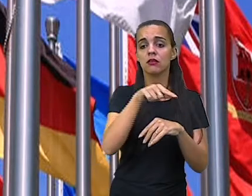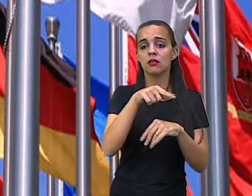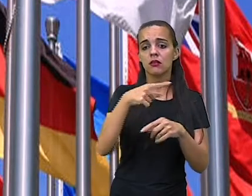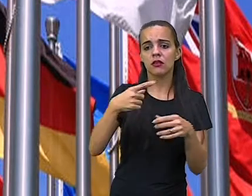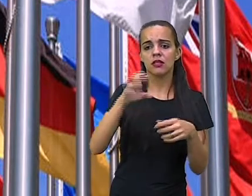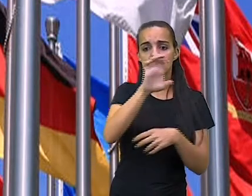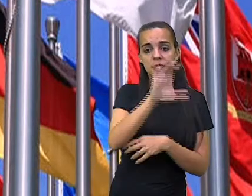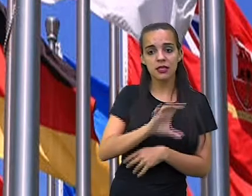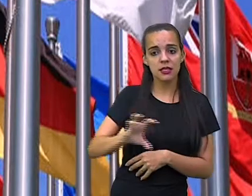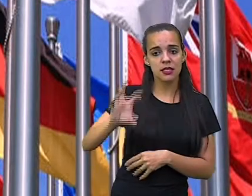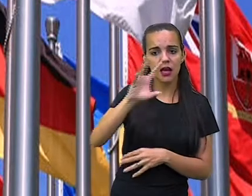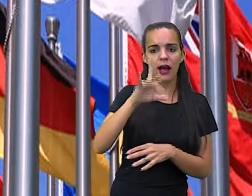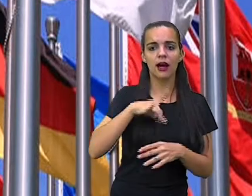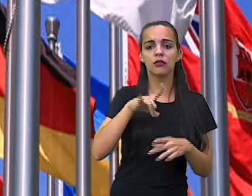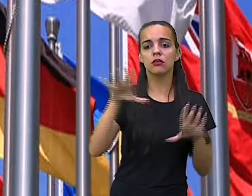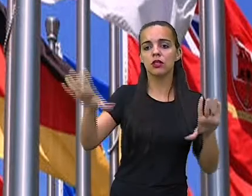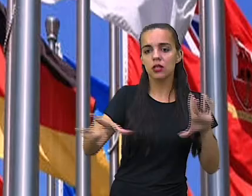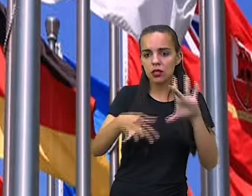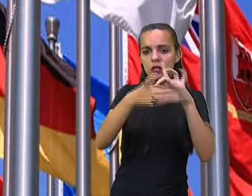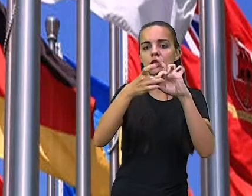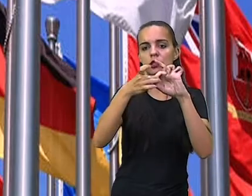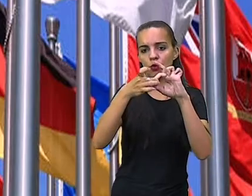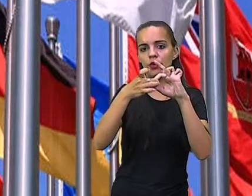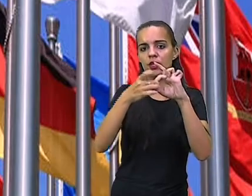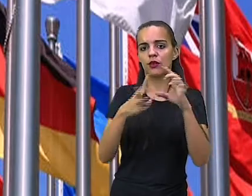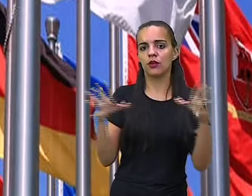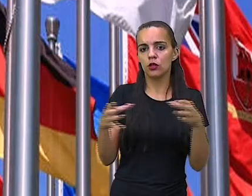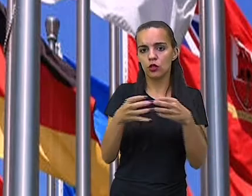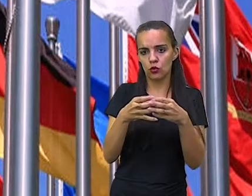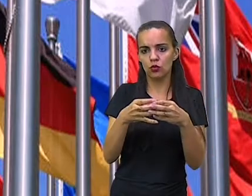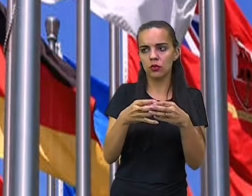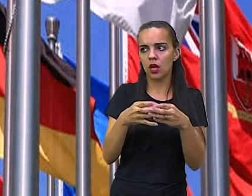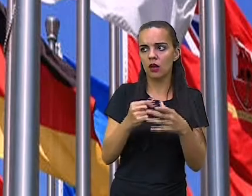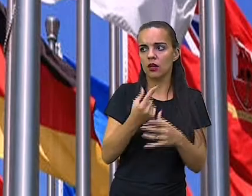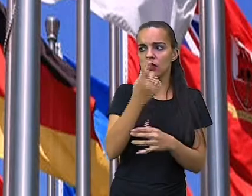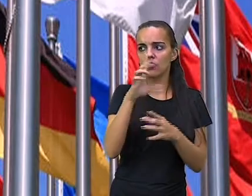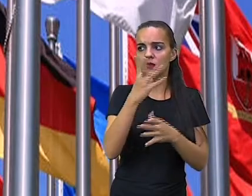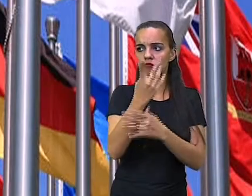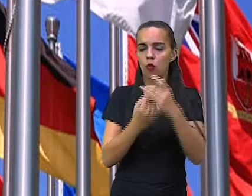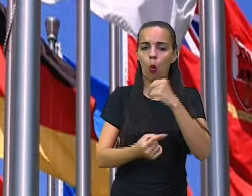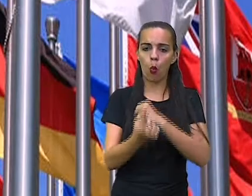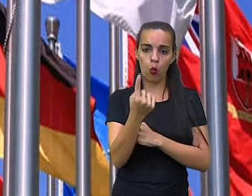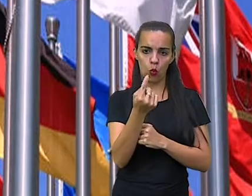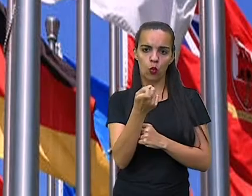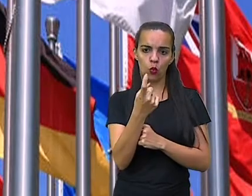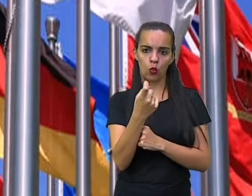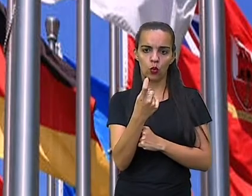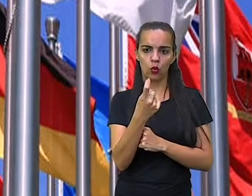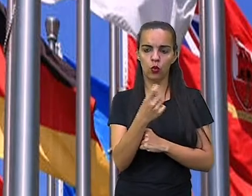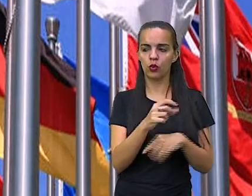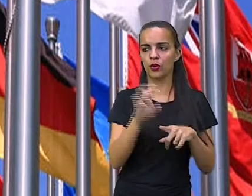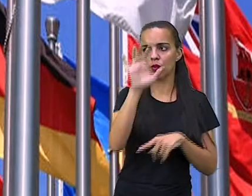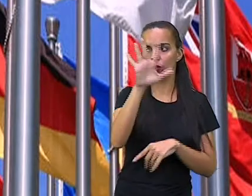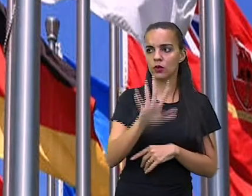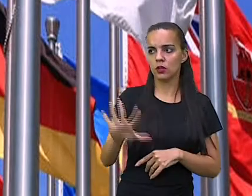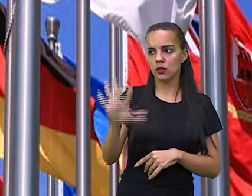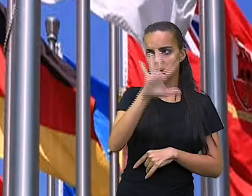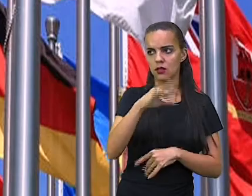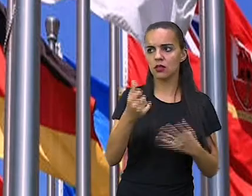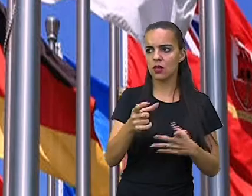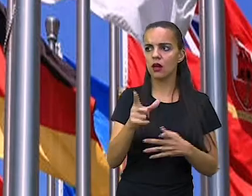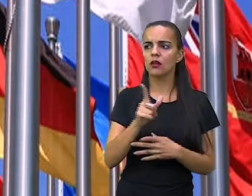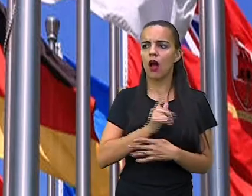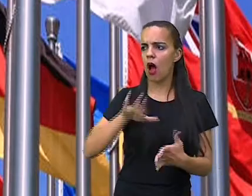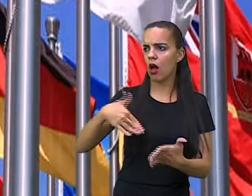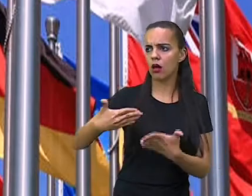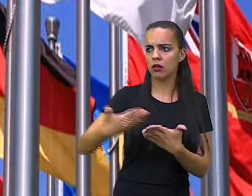temos Hamburgo, Saxônia. Então, todos esses, a Baixa Saxônia, todos esses estados, até hoje